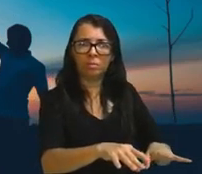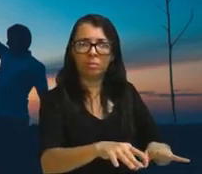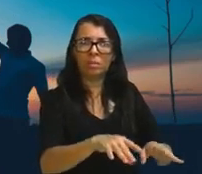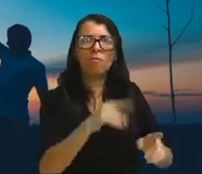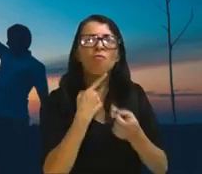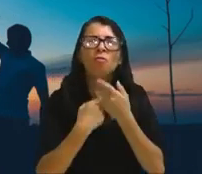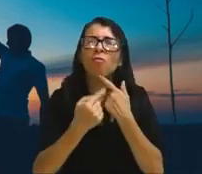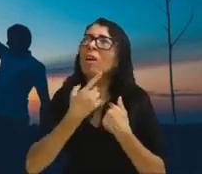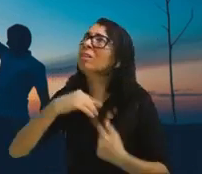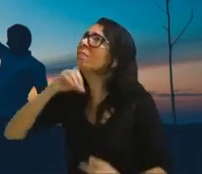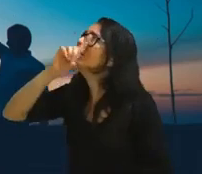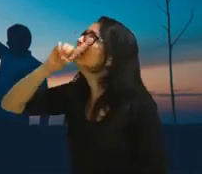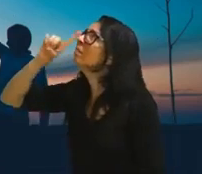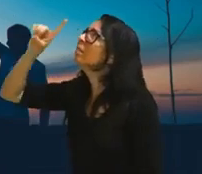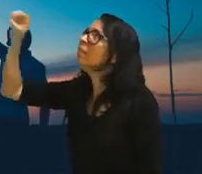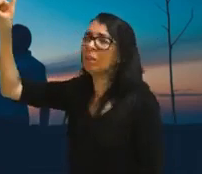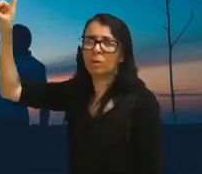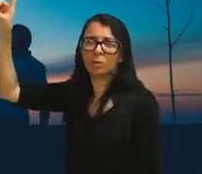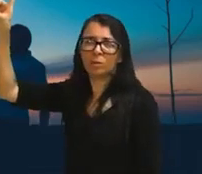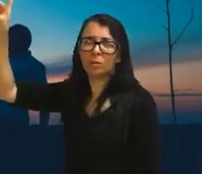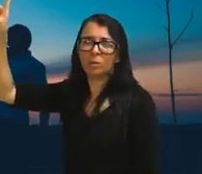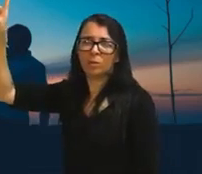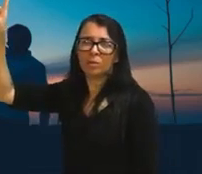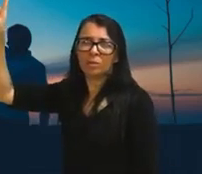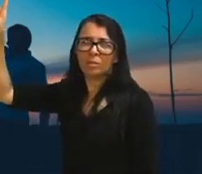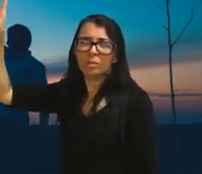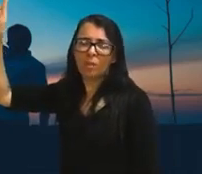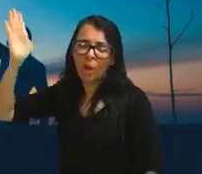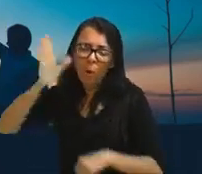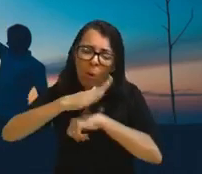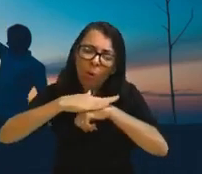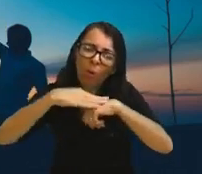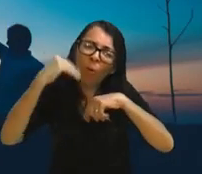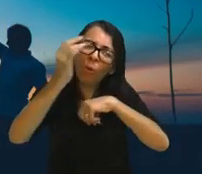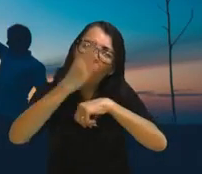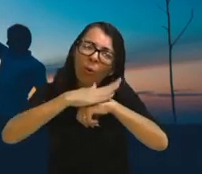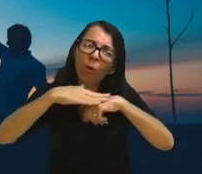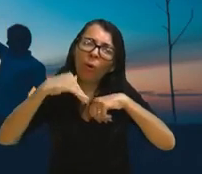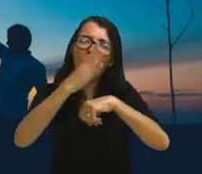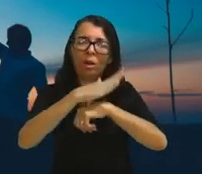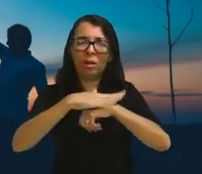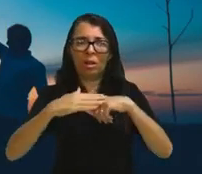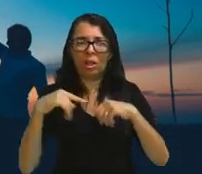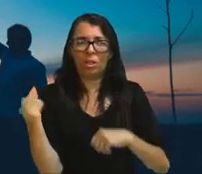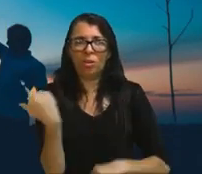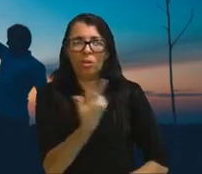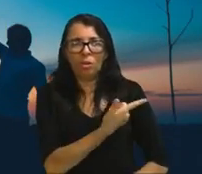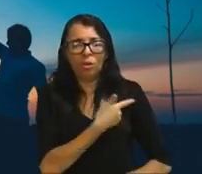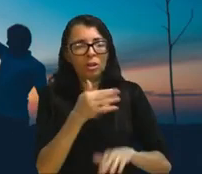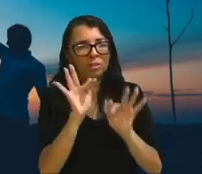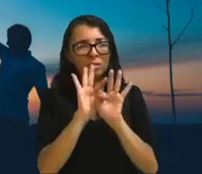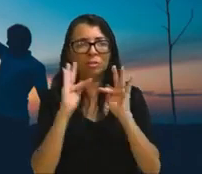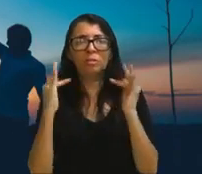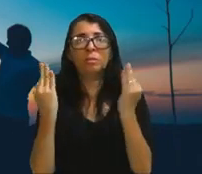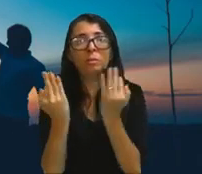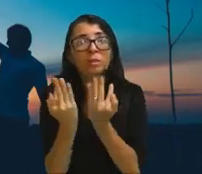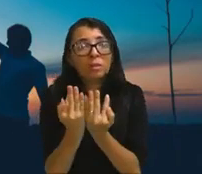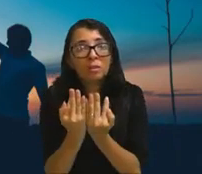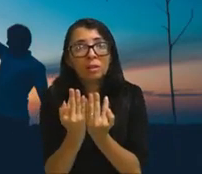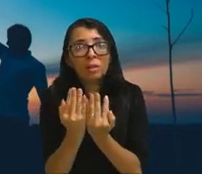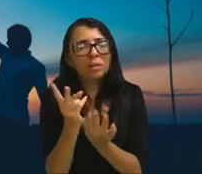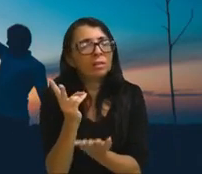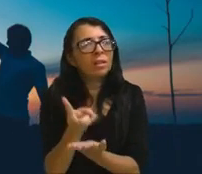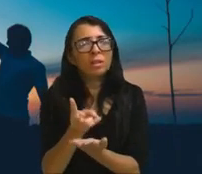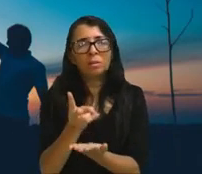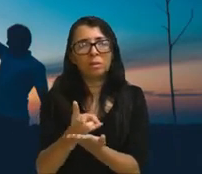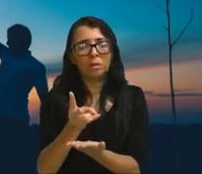simplesmente por nós, mas por Ele, que é o Deus Todo-Poderoso. Esses pedidos de oração, todos os dias eu tenho olhado, tenho orado e